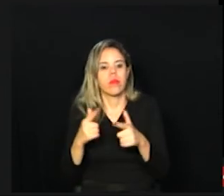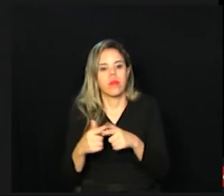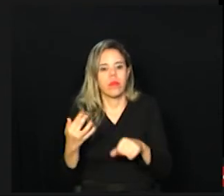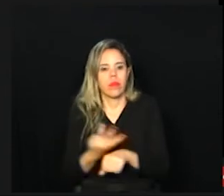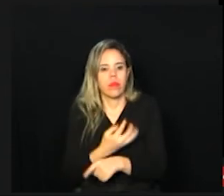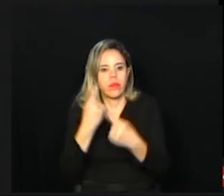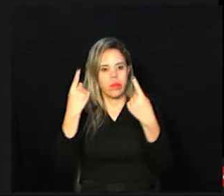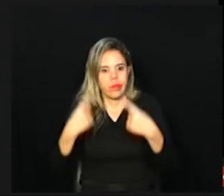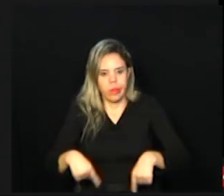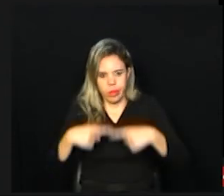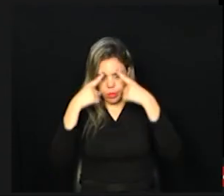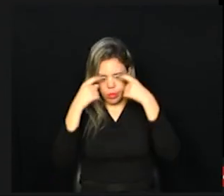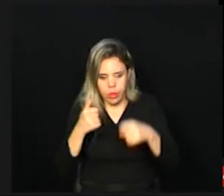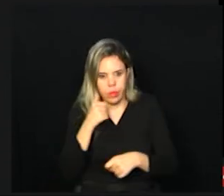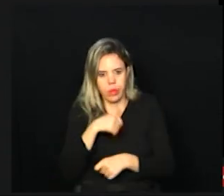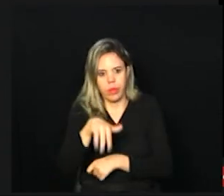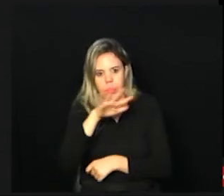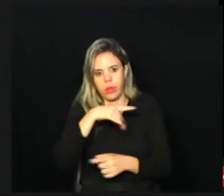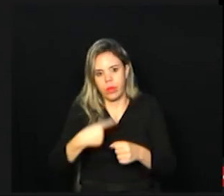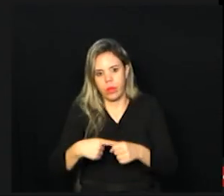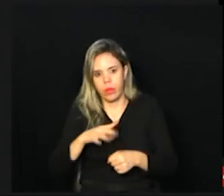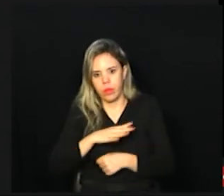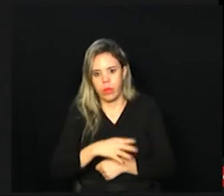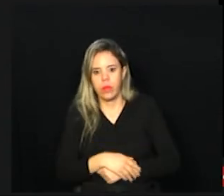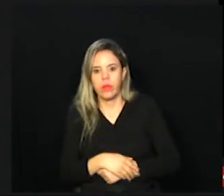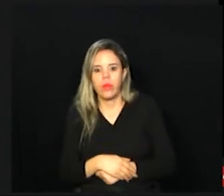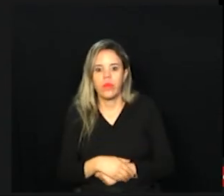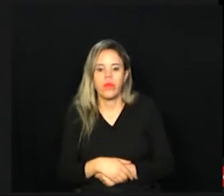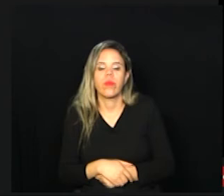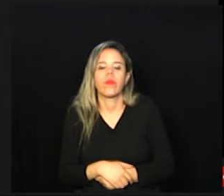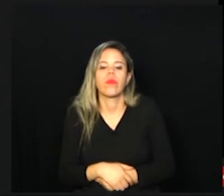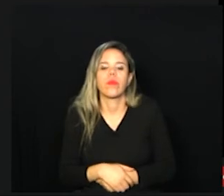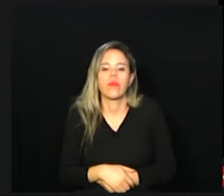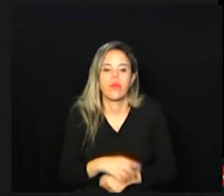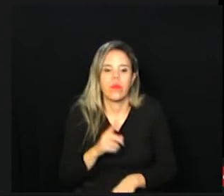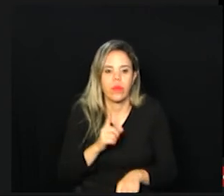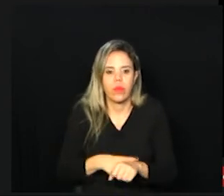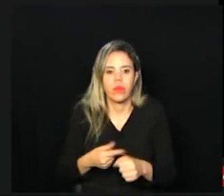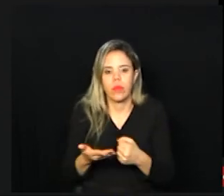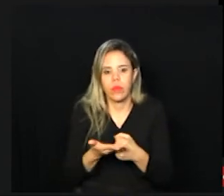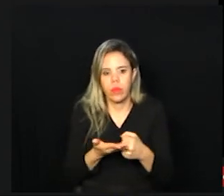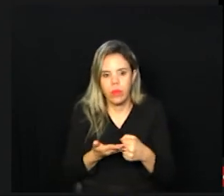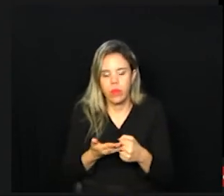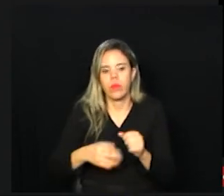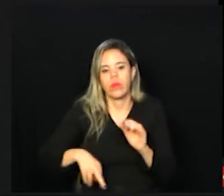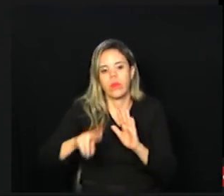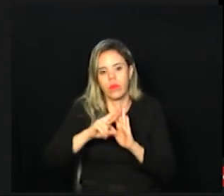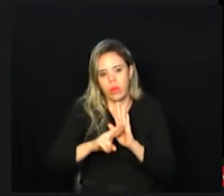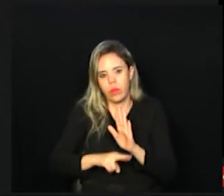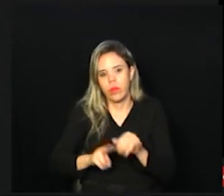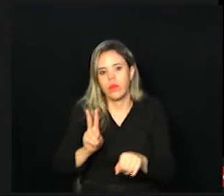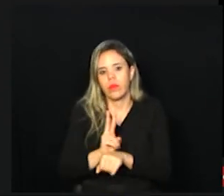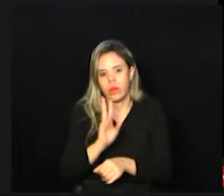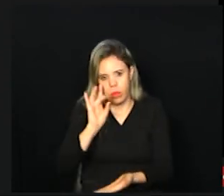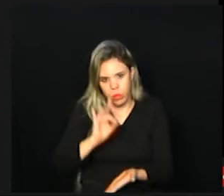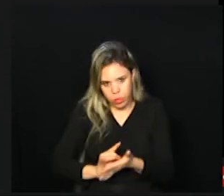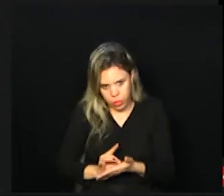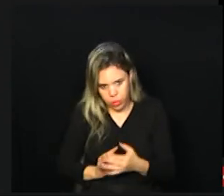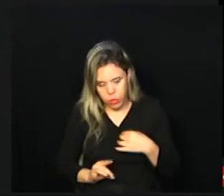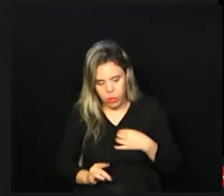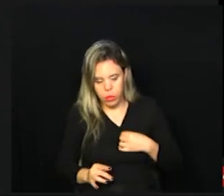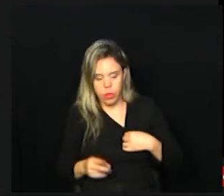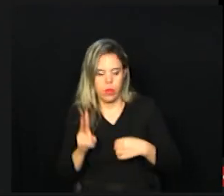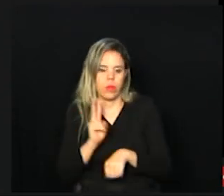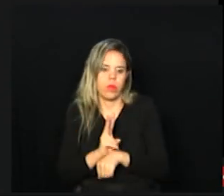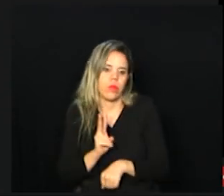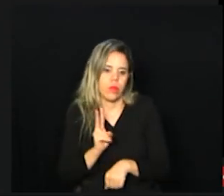à violência doméstica no município. A médio prazo, medidas realmente efetivas na prática de proteção